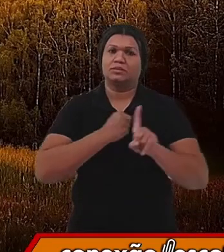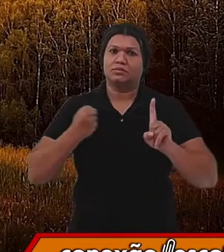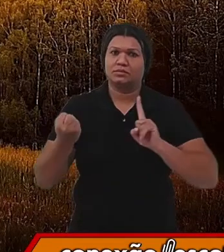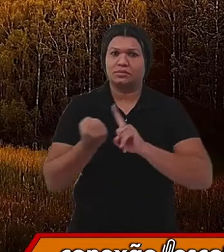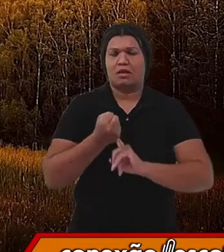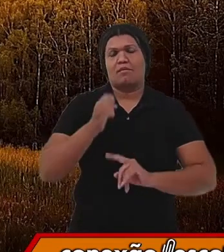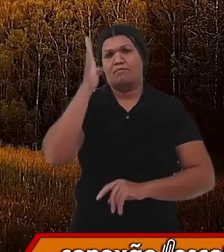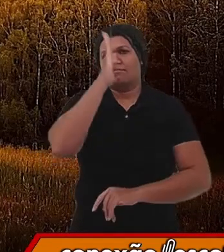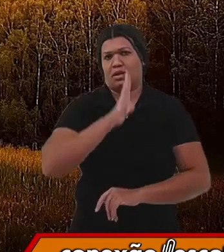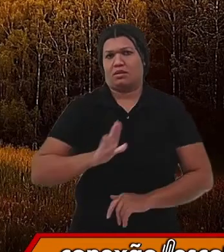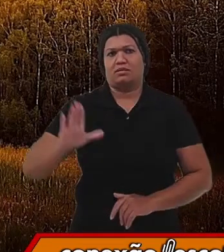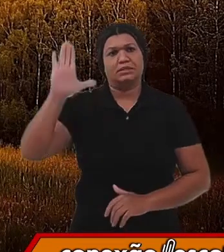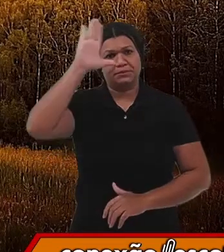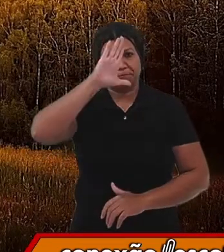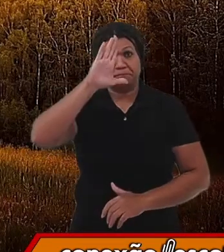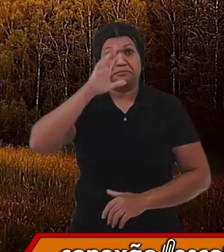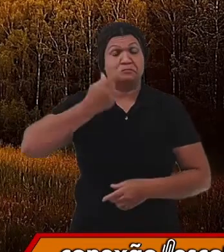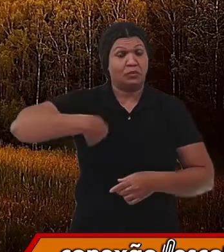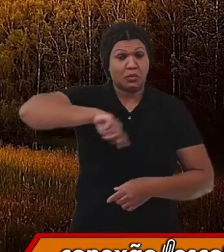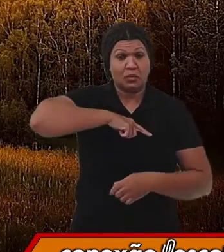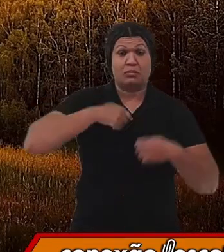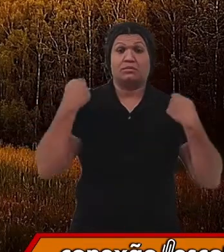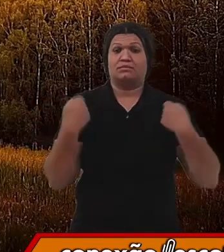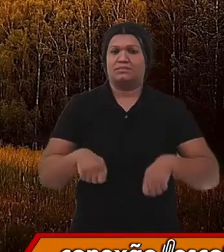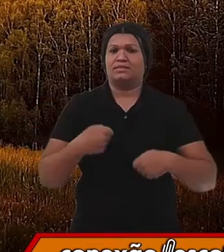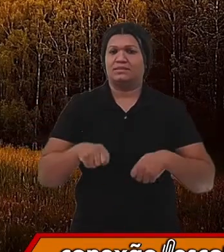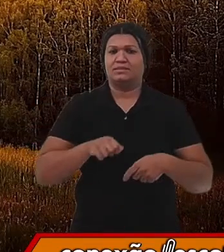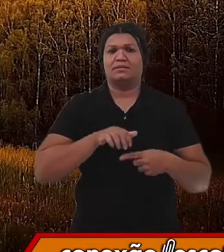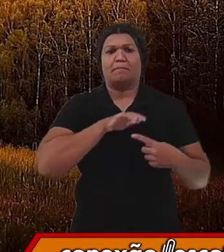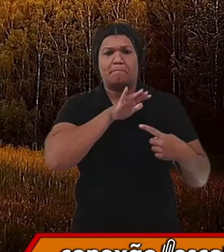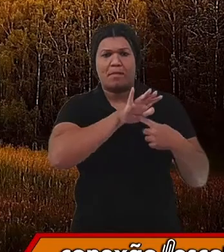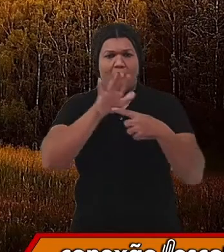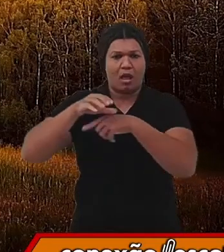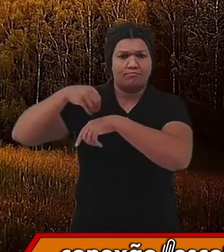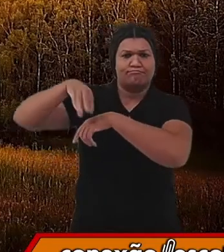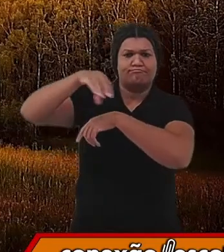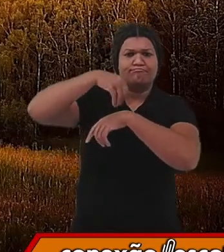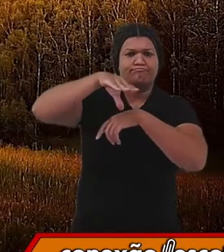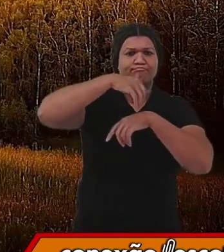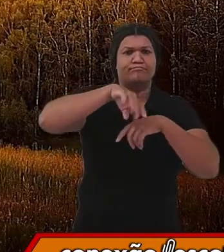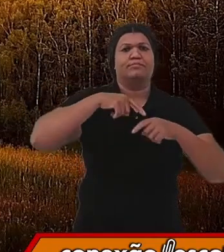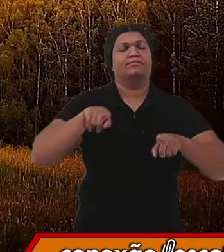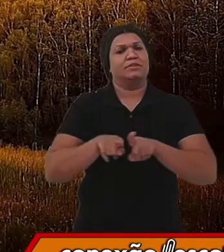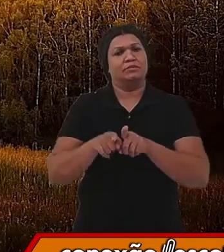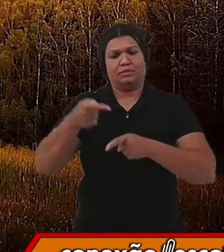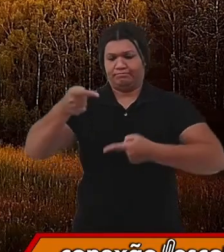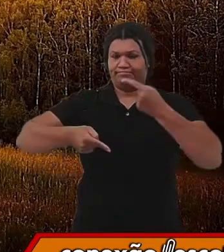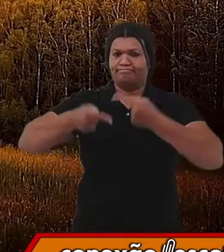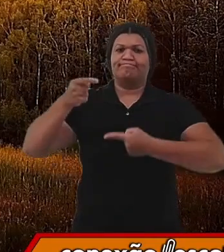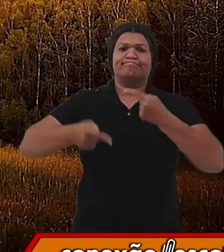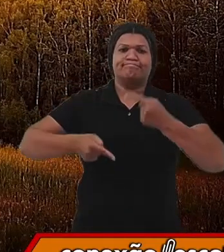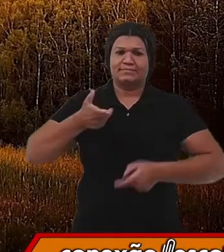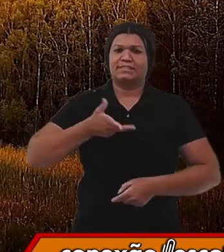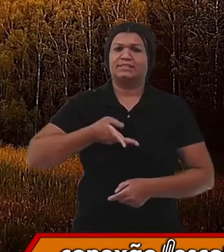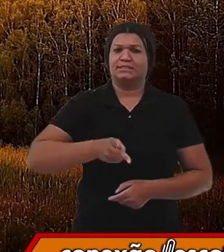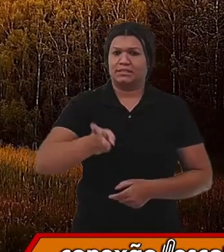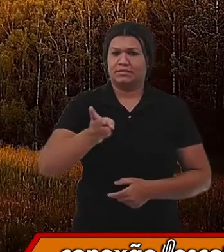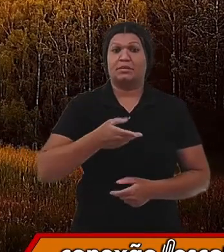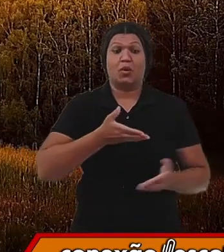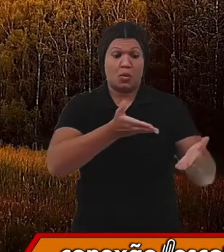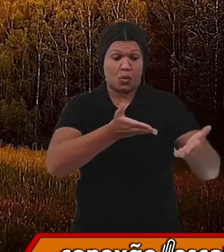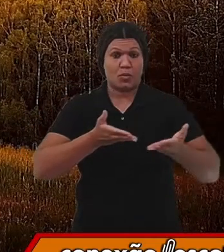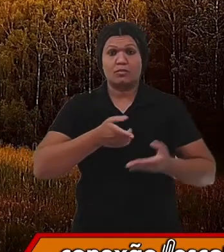Nós precisamos levantar essa questão. Nós precisamos discutir e rediscutir. Eu convido vocês